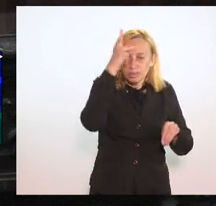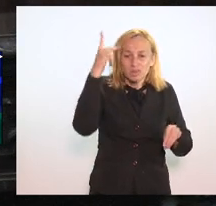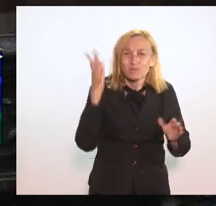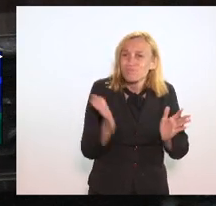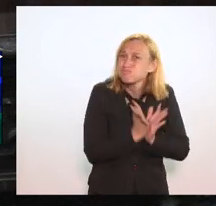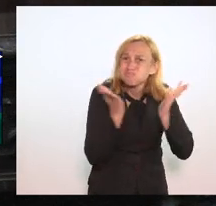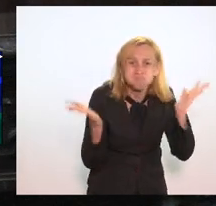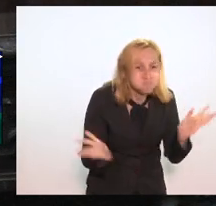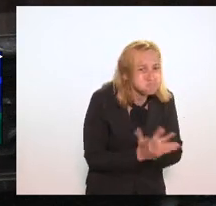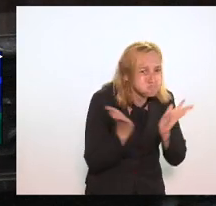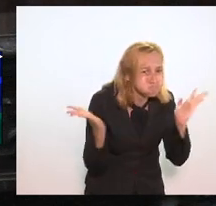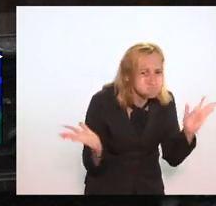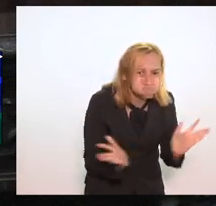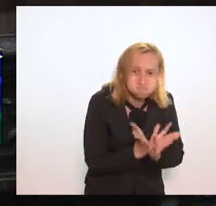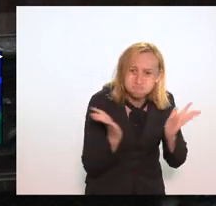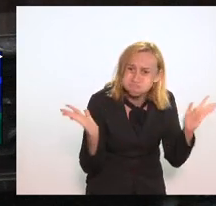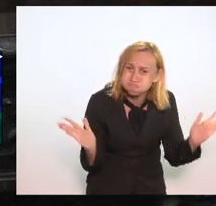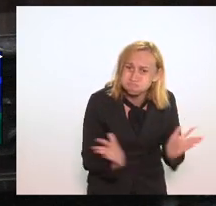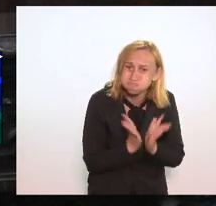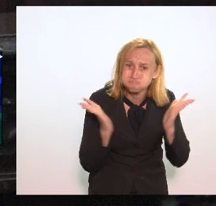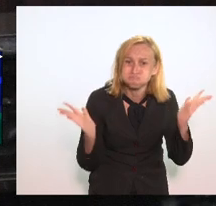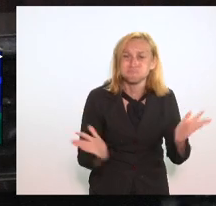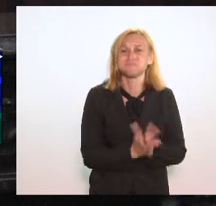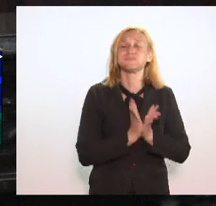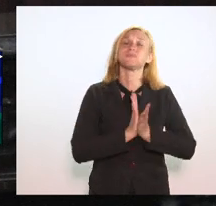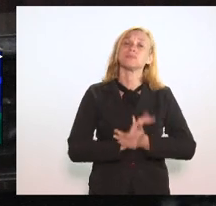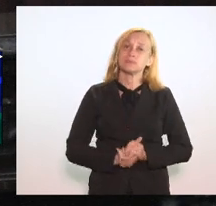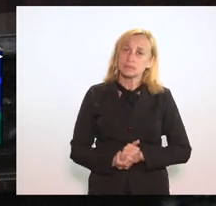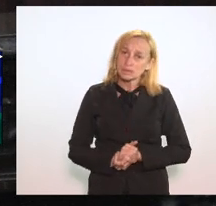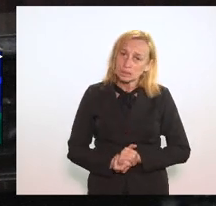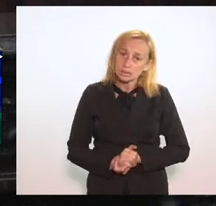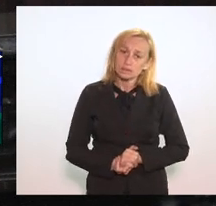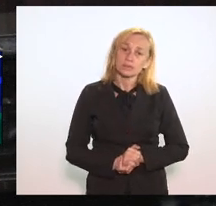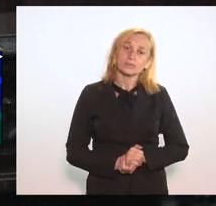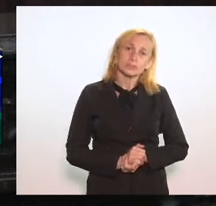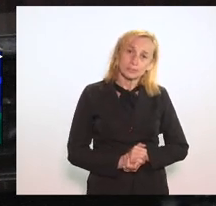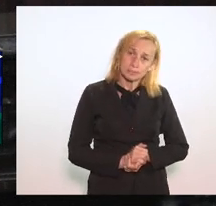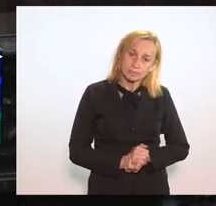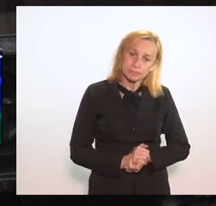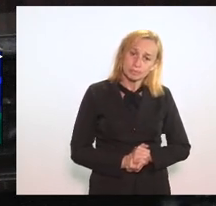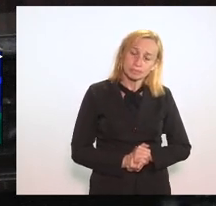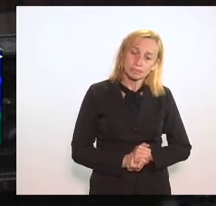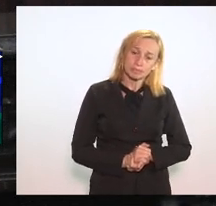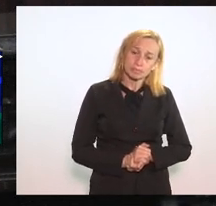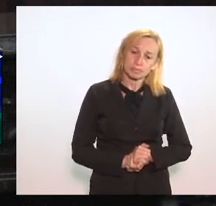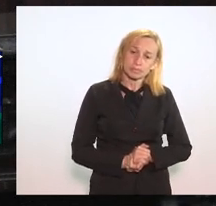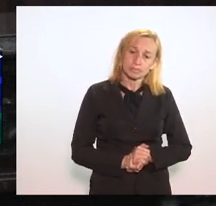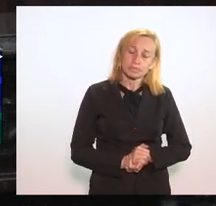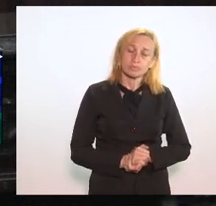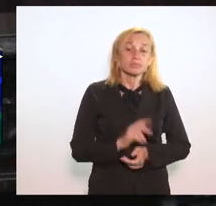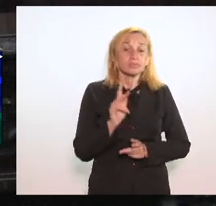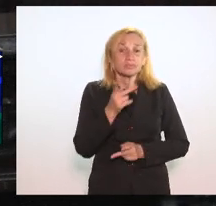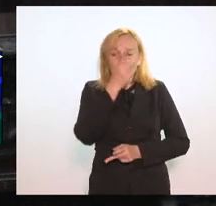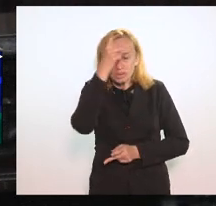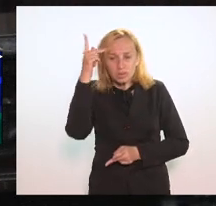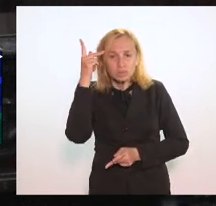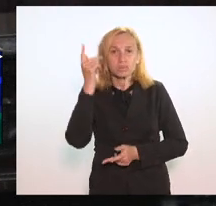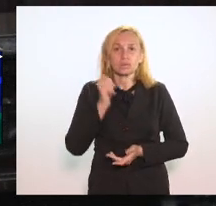em extrema pobreza e os mais ricos e as estrelas pessoas